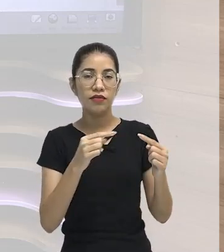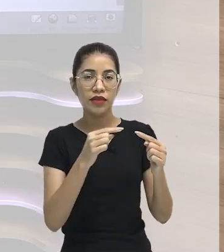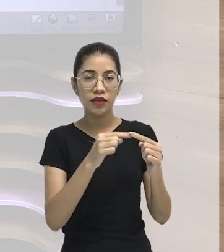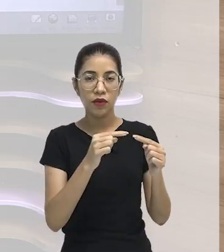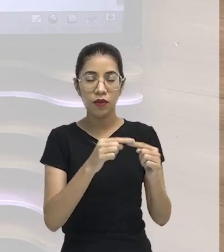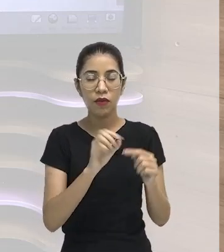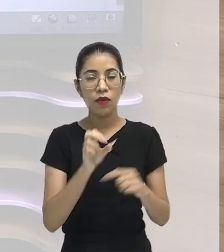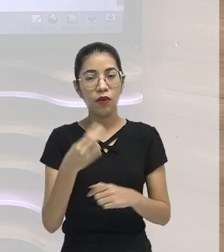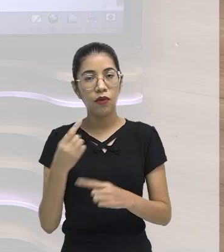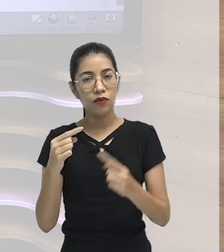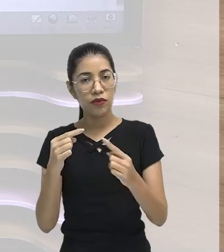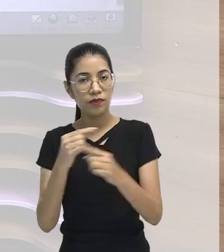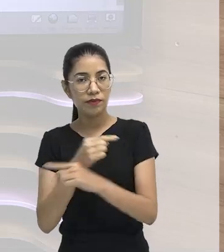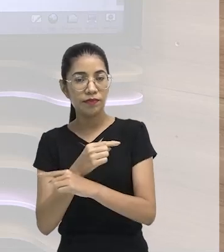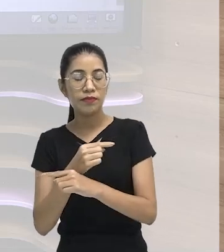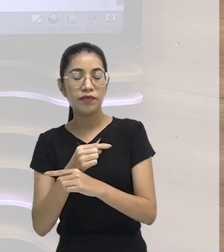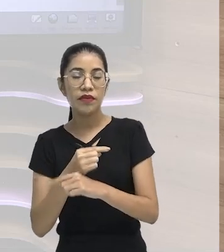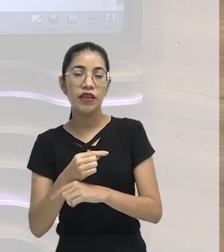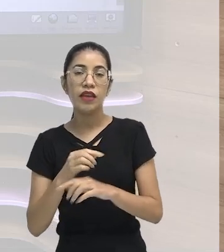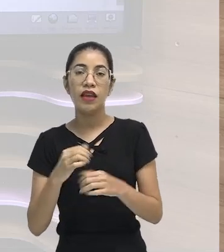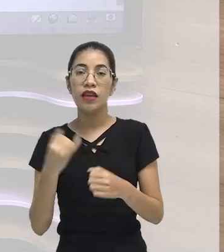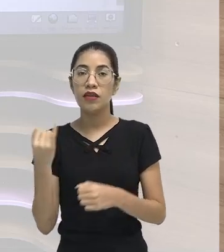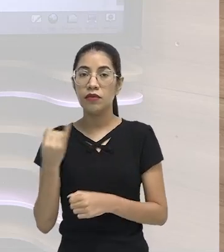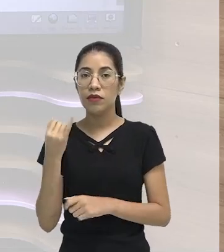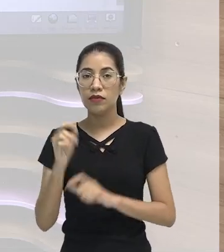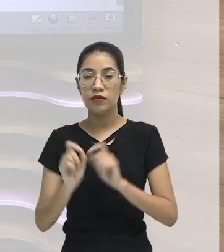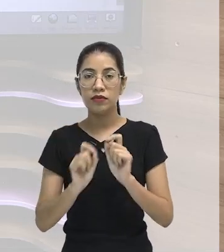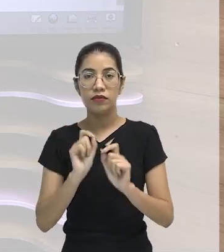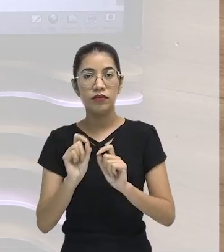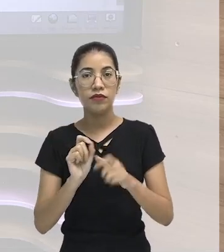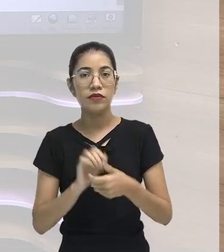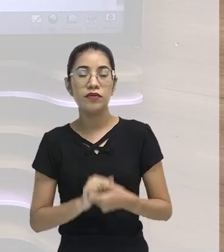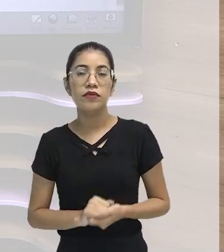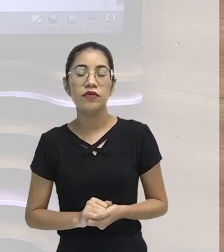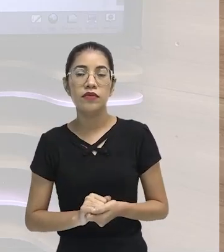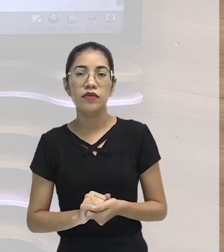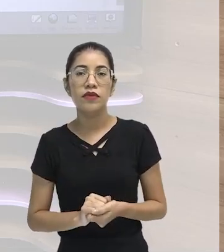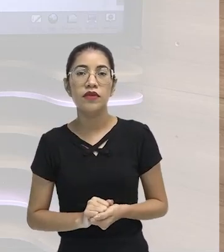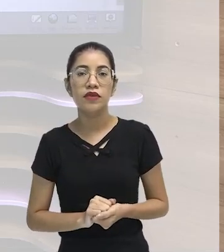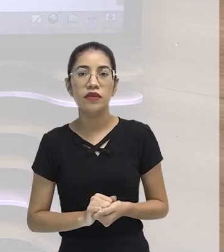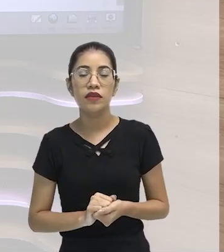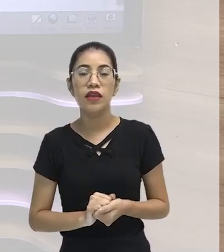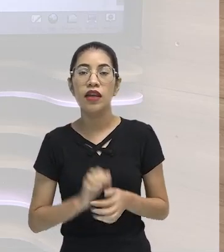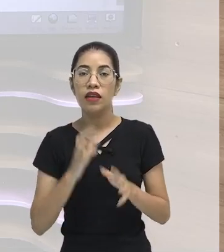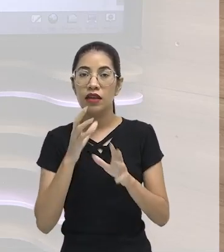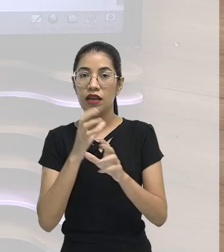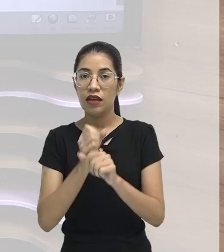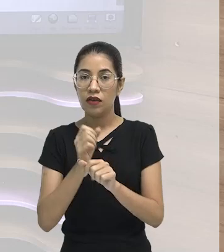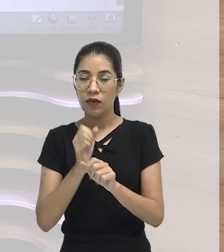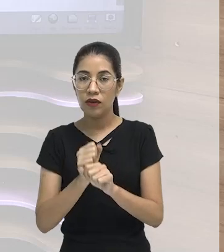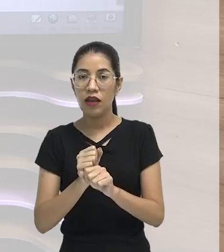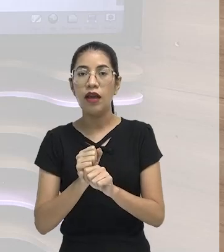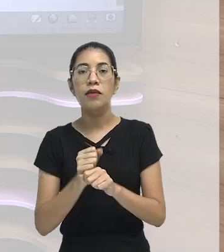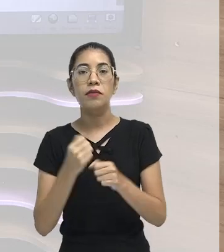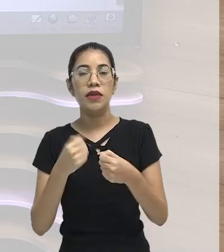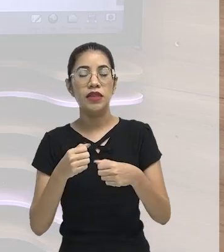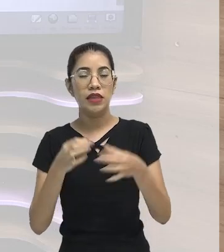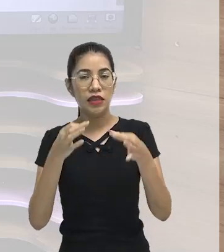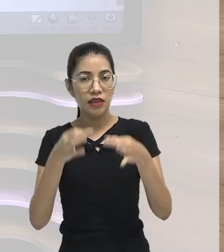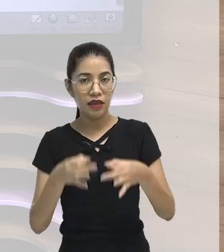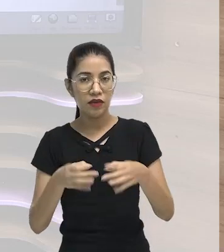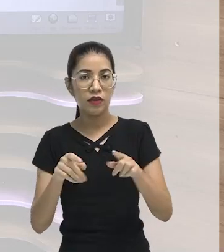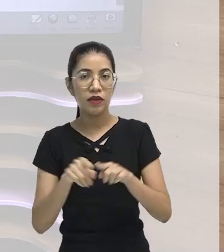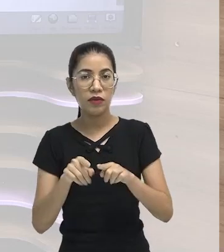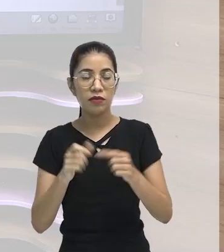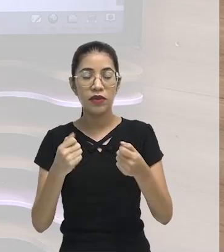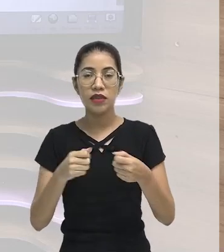ou inversamente proporcionais, o mais importante da questão, além de realizar o cálculo corretamente, é você